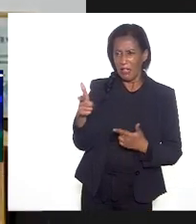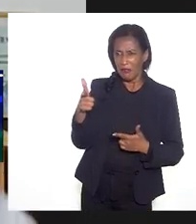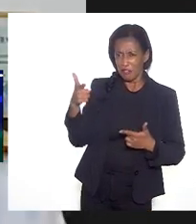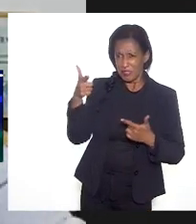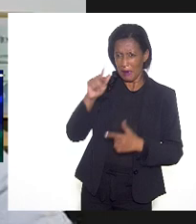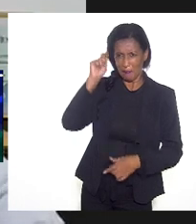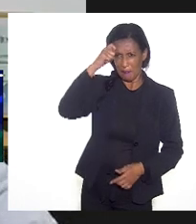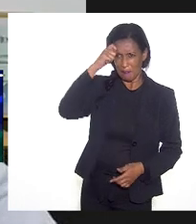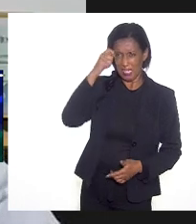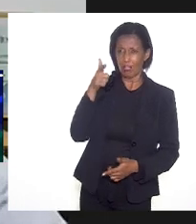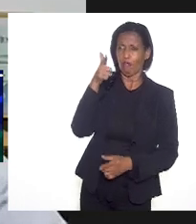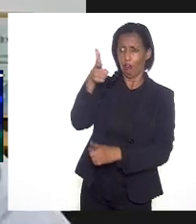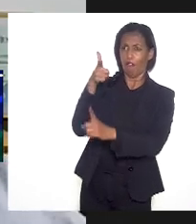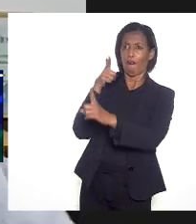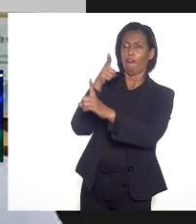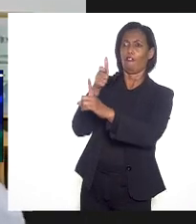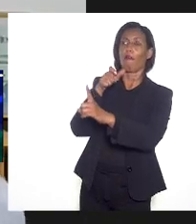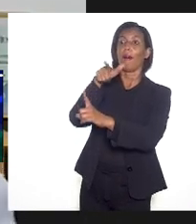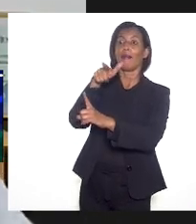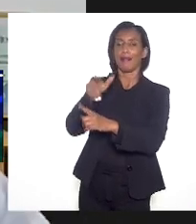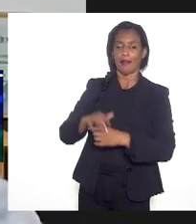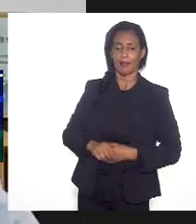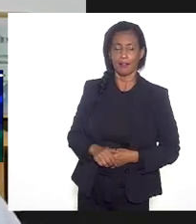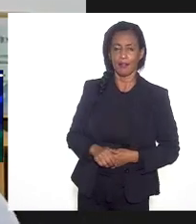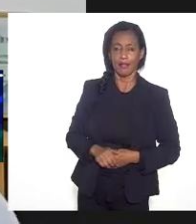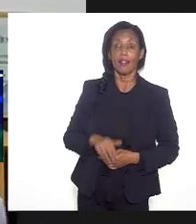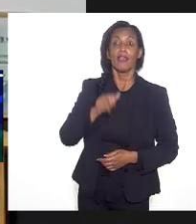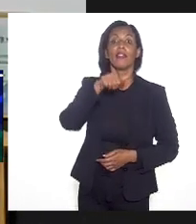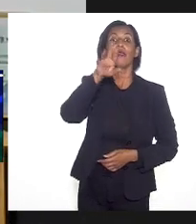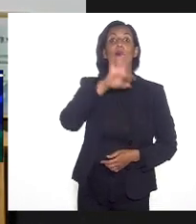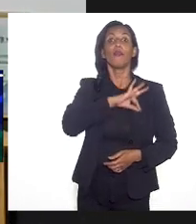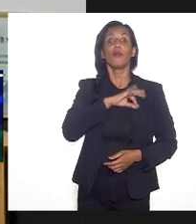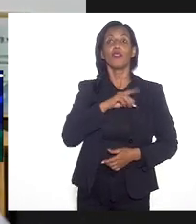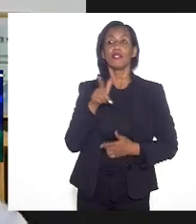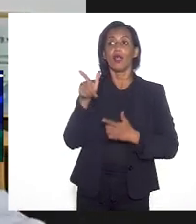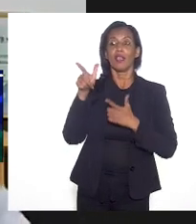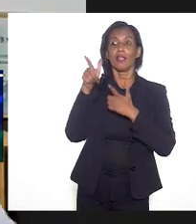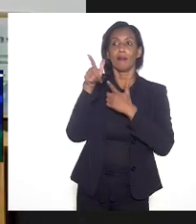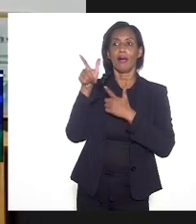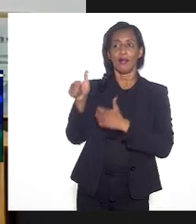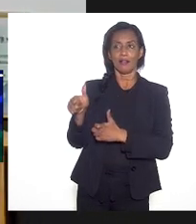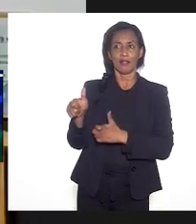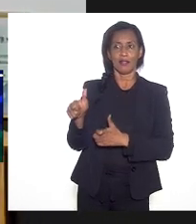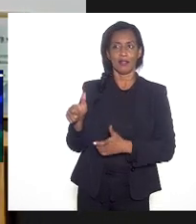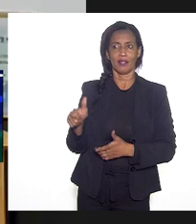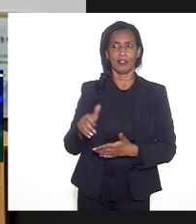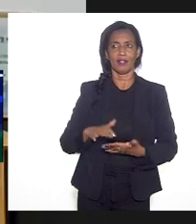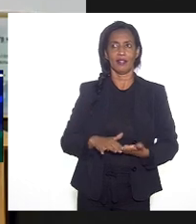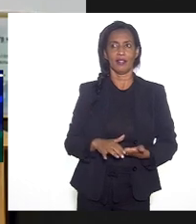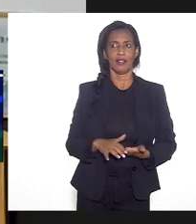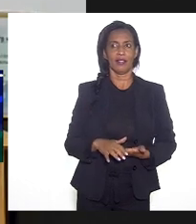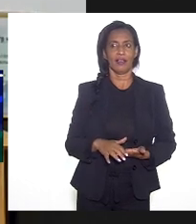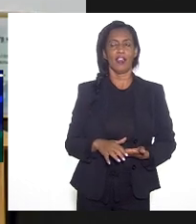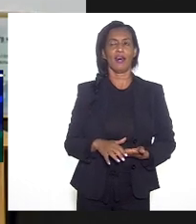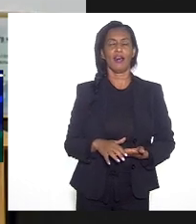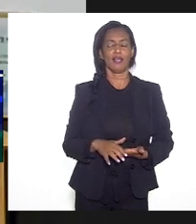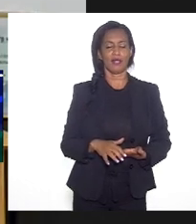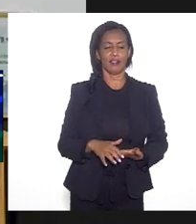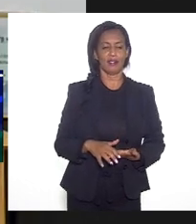passar? Eu vou acertar aquele negro com o fuzil. Qual é o policial que faz isso? Qual é o policial?